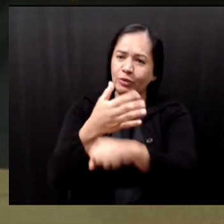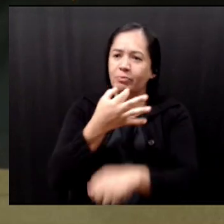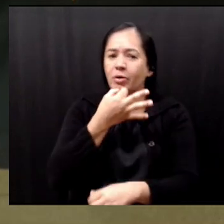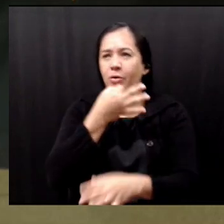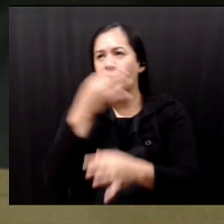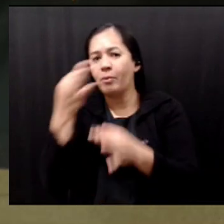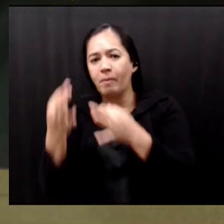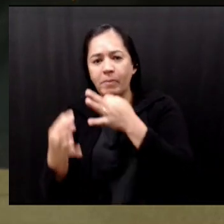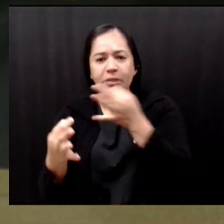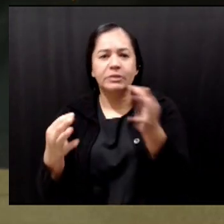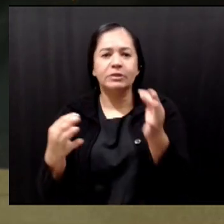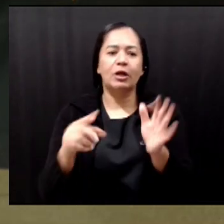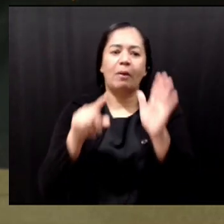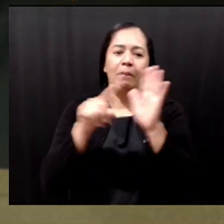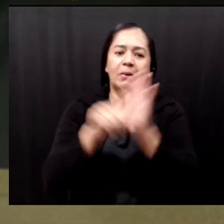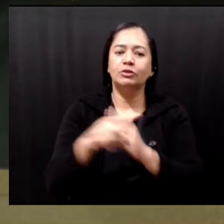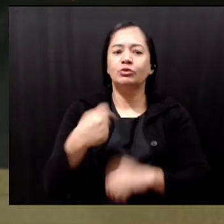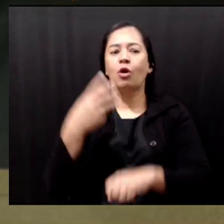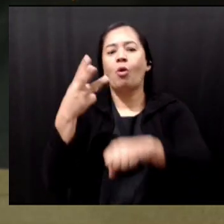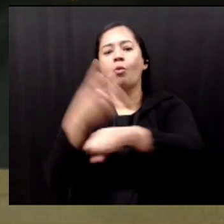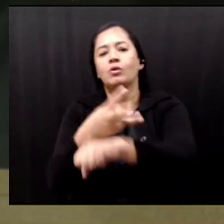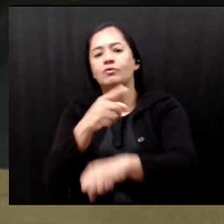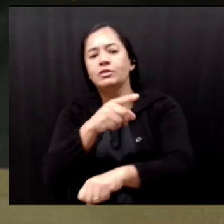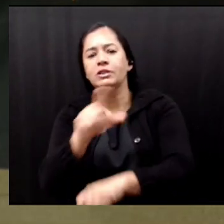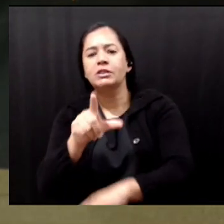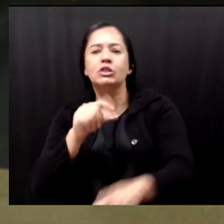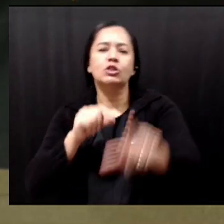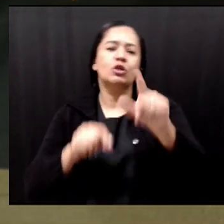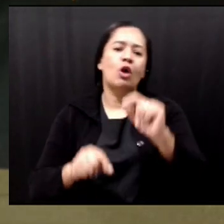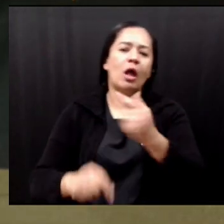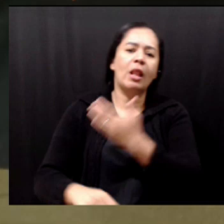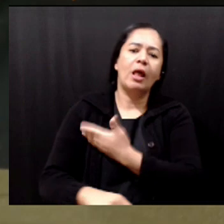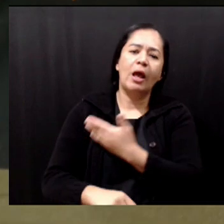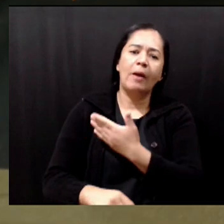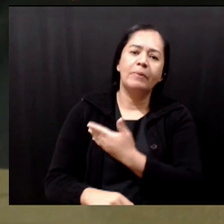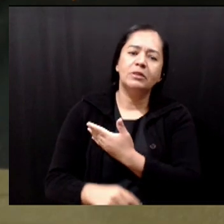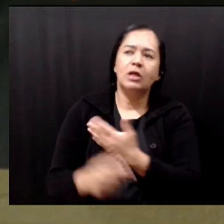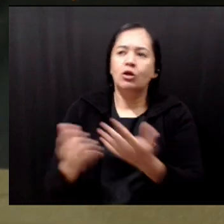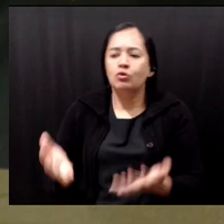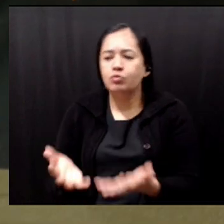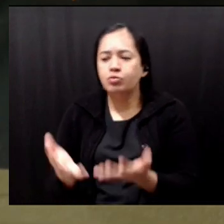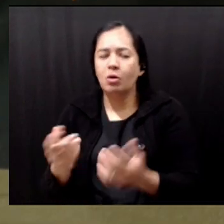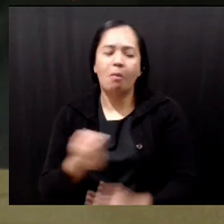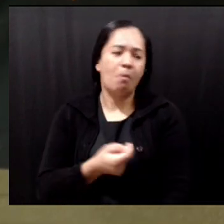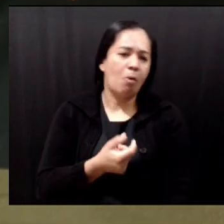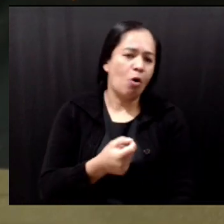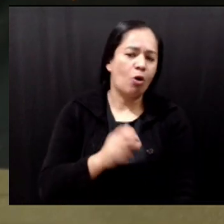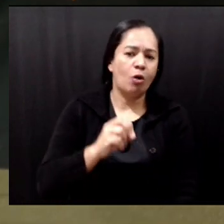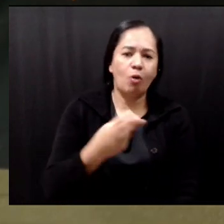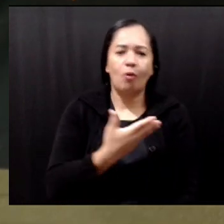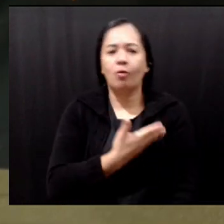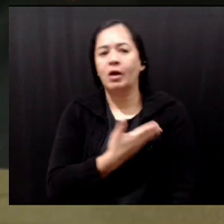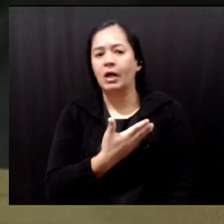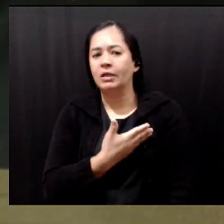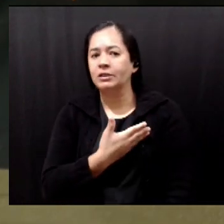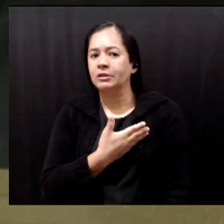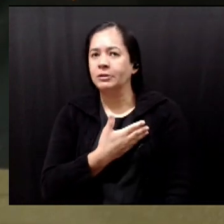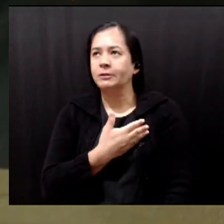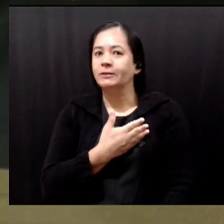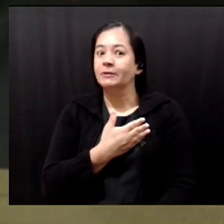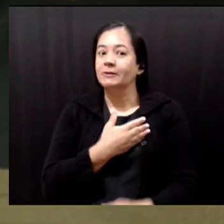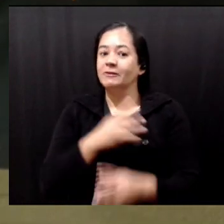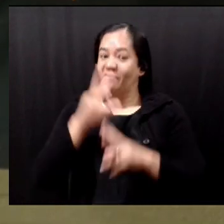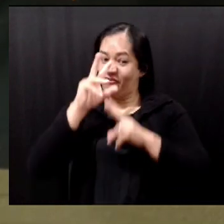nosso WhatsApp. Você prefere aí amizade de baixa manutenção ou uma amizade raiz?